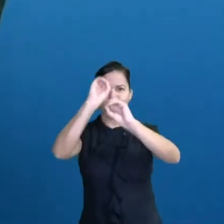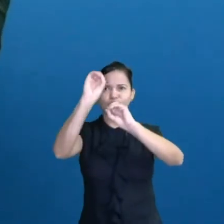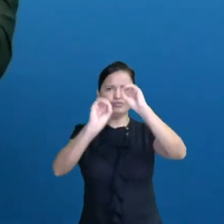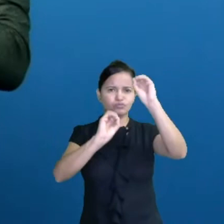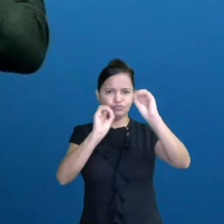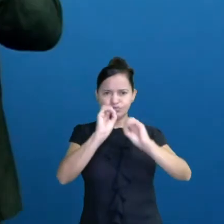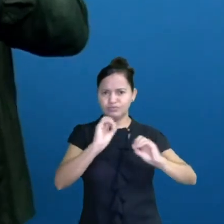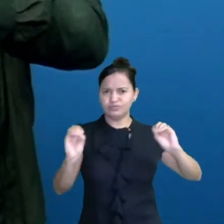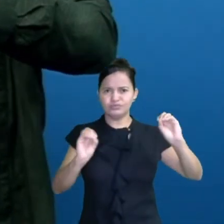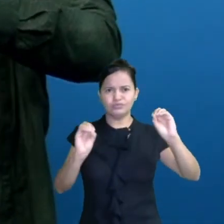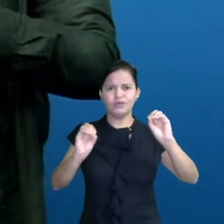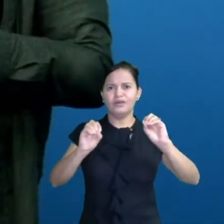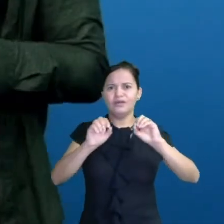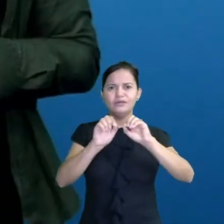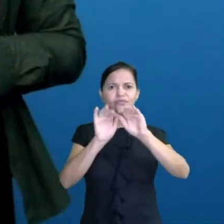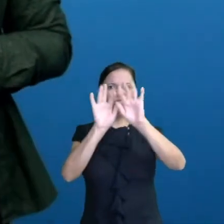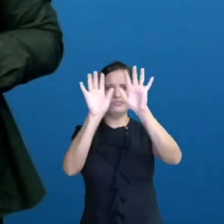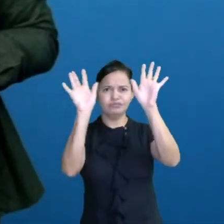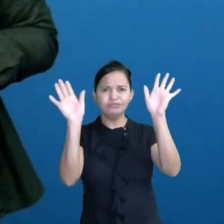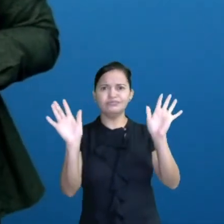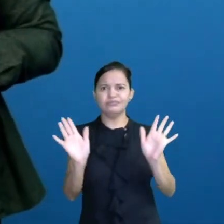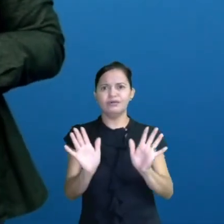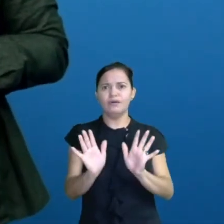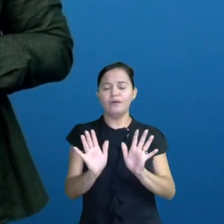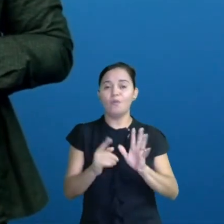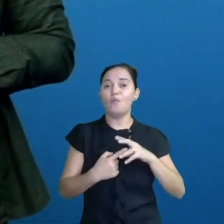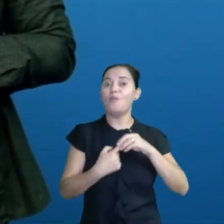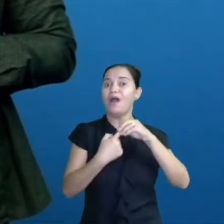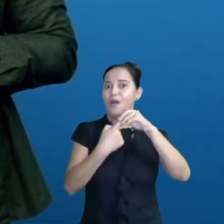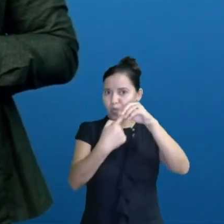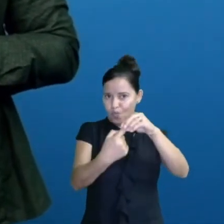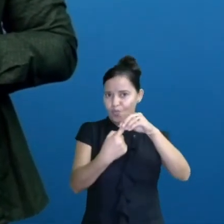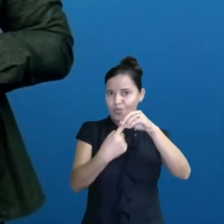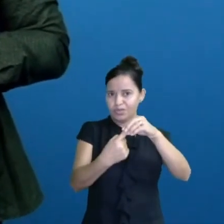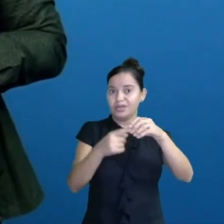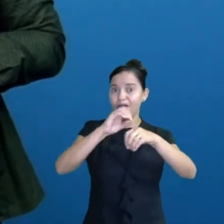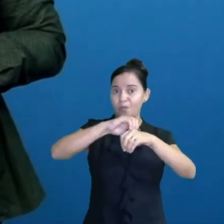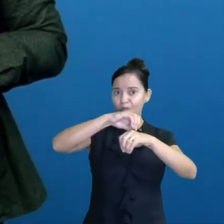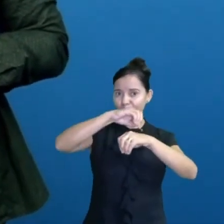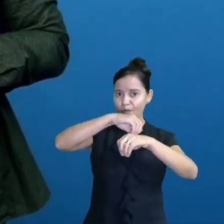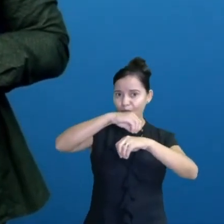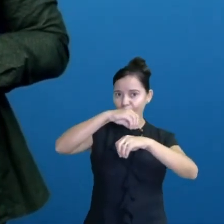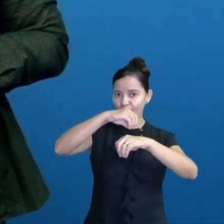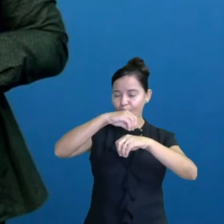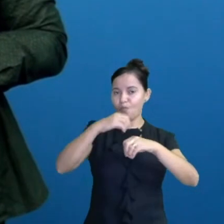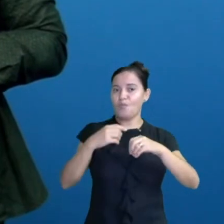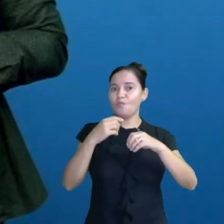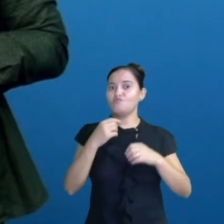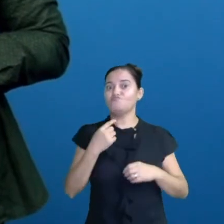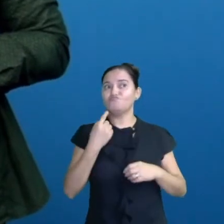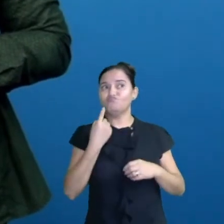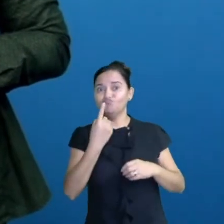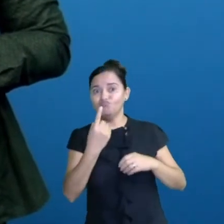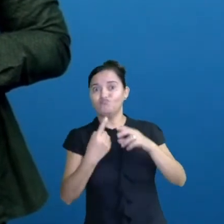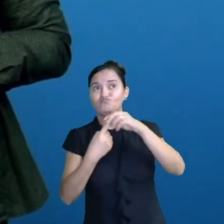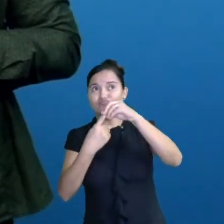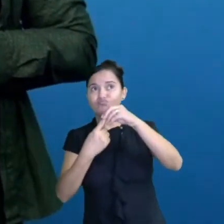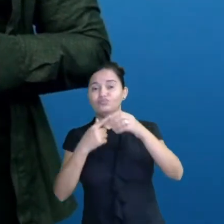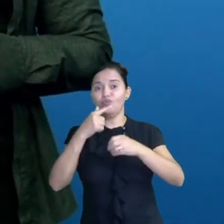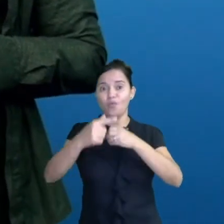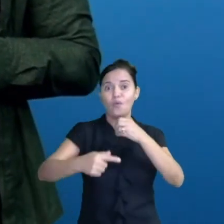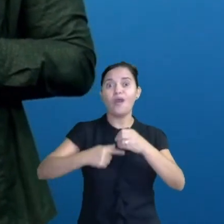ozônio e lá, ó. Isso só para vocês terem ideia, gente, uma única molécula, guarda essa informação. Um único átomo de